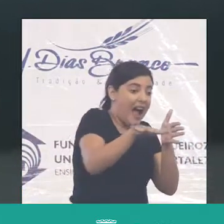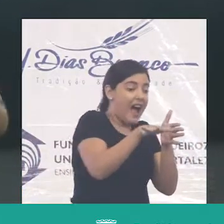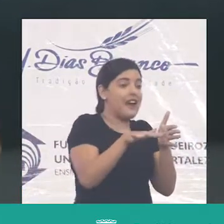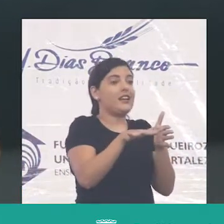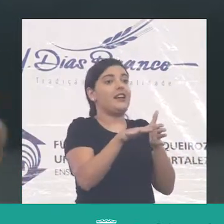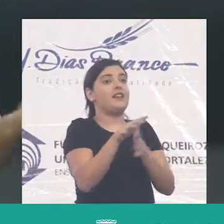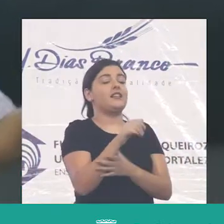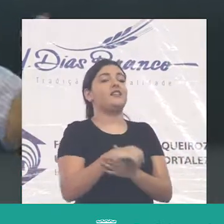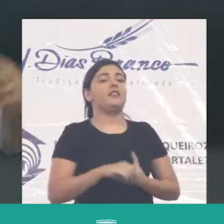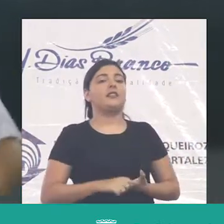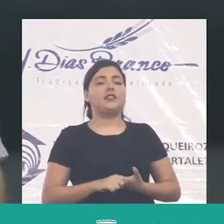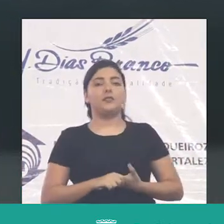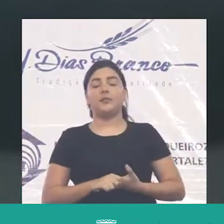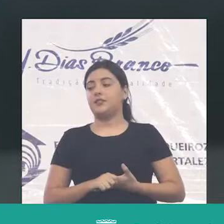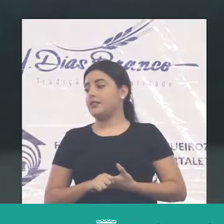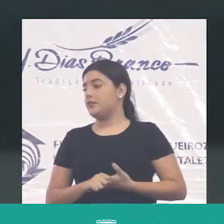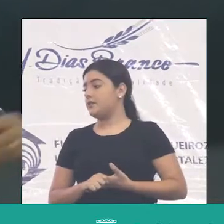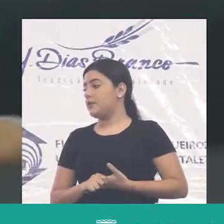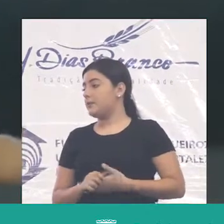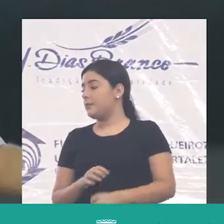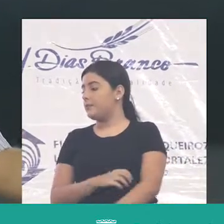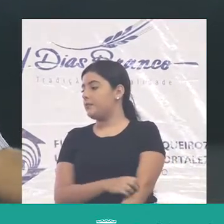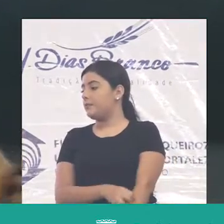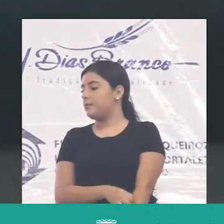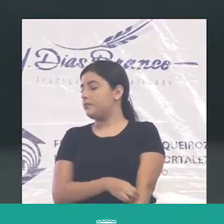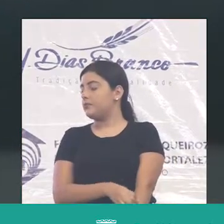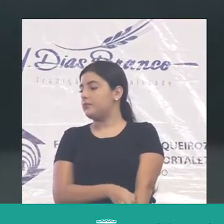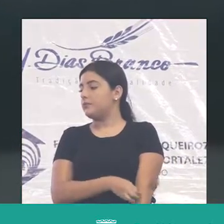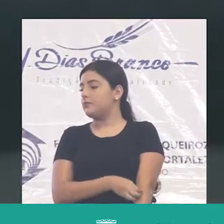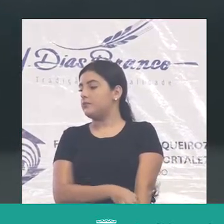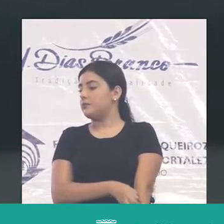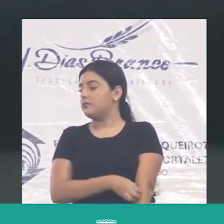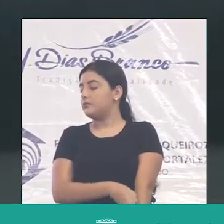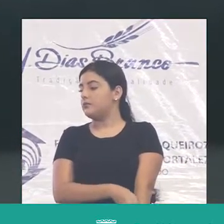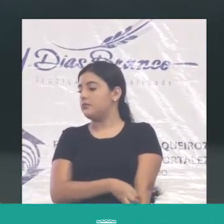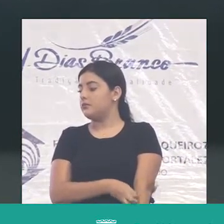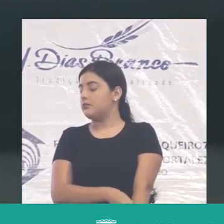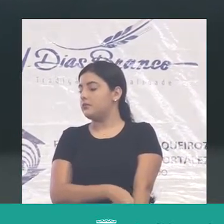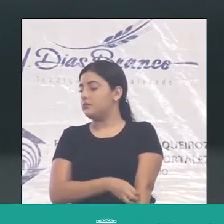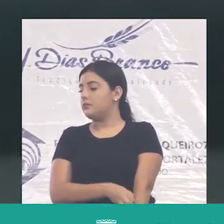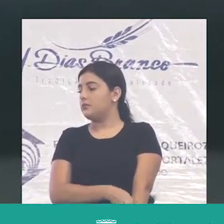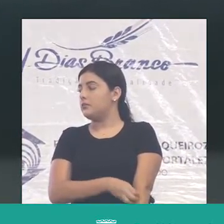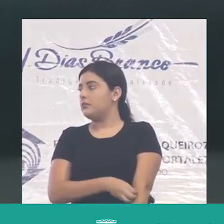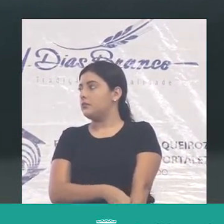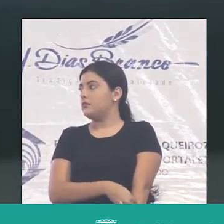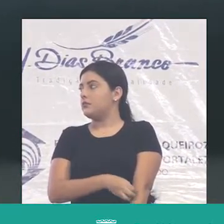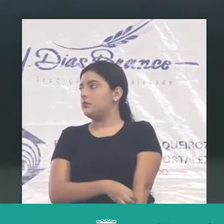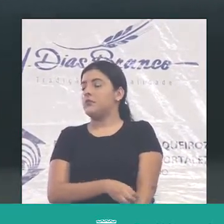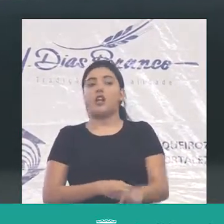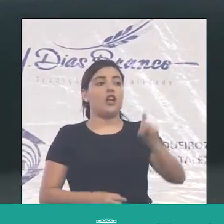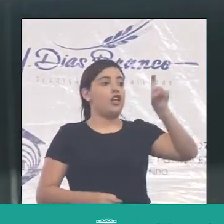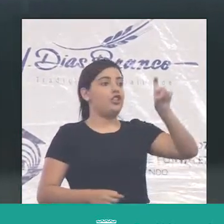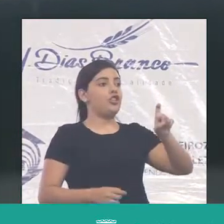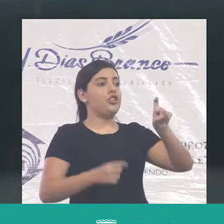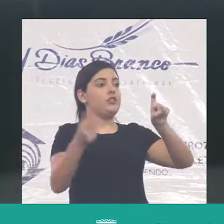sabe o lado de um quadrado? Se ele disse que é quadrado, ele deu o lado, a área vai ser o quê? O x ao